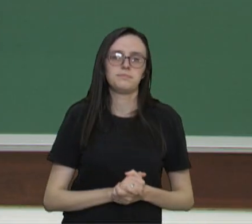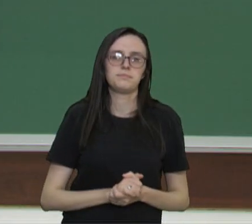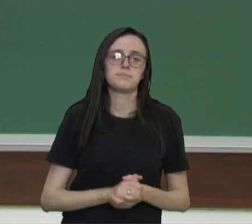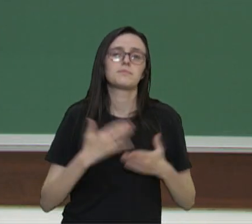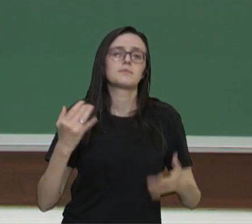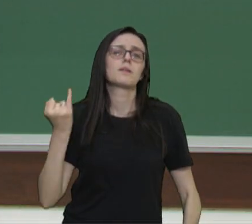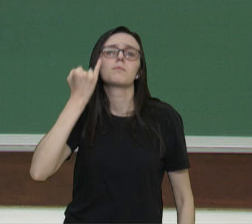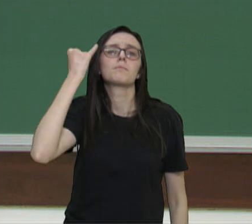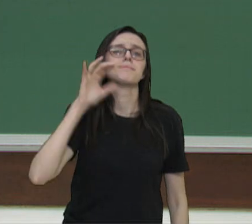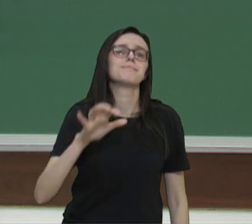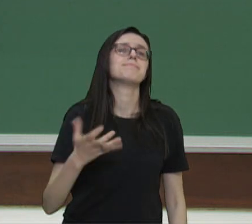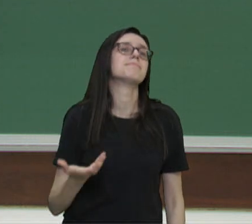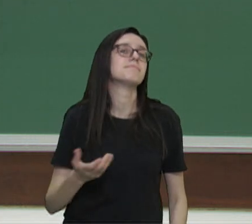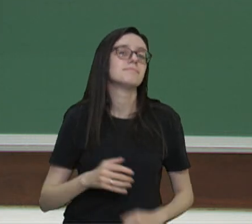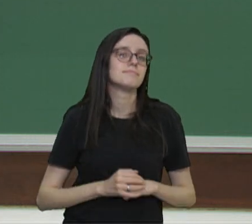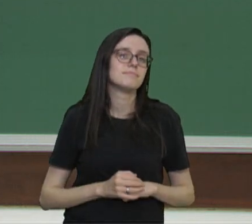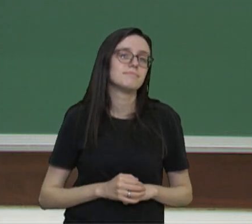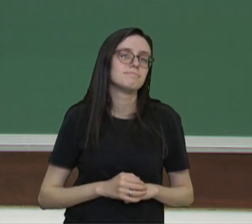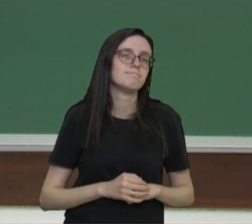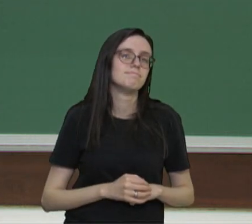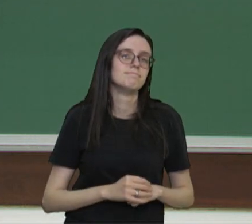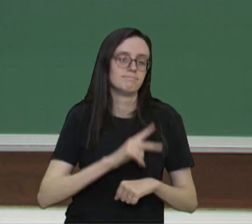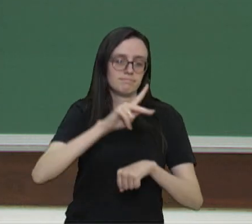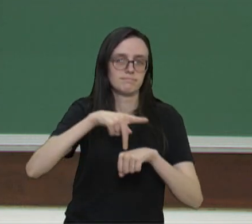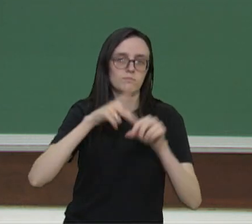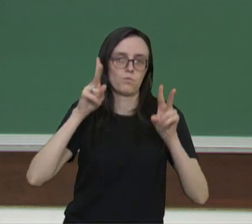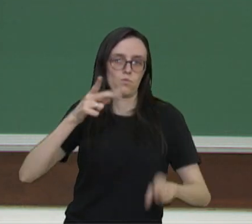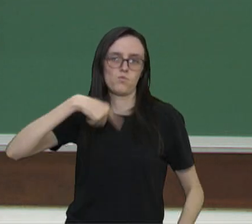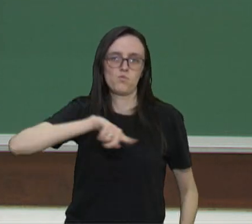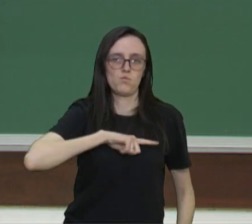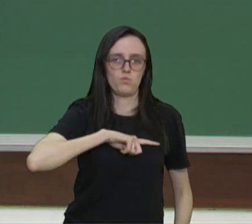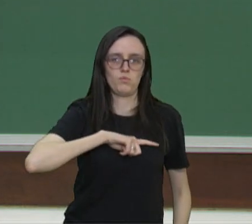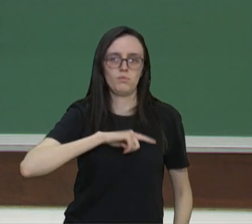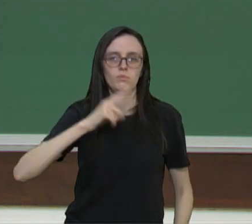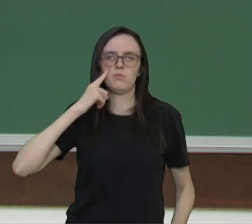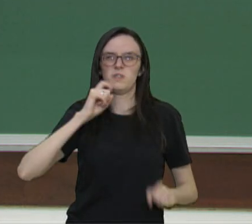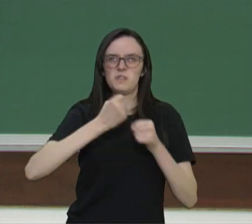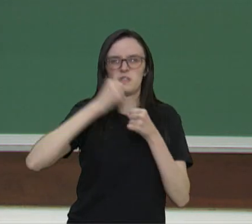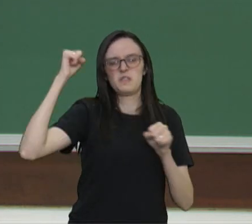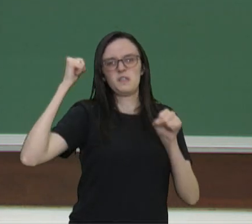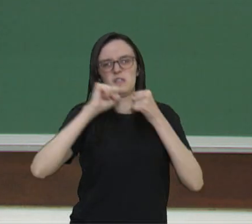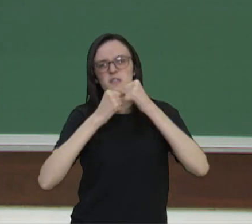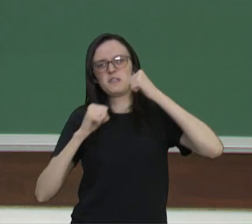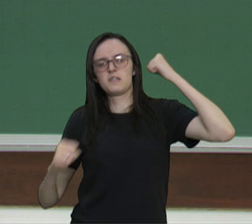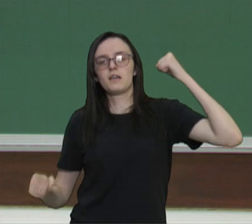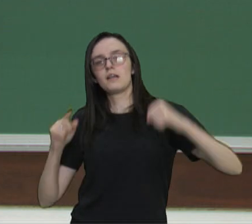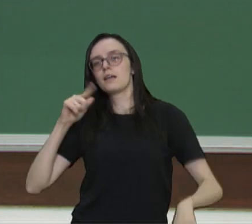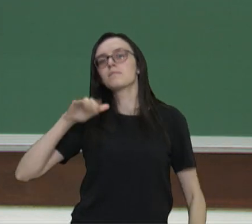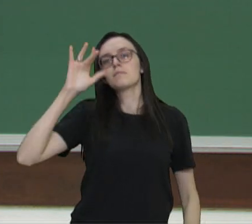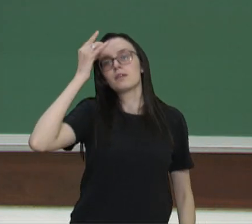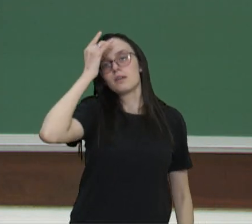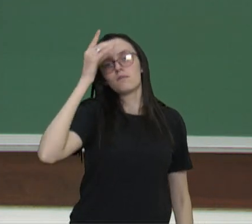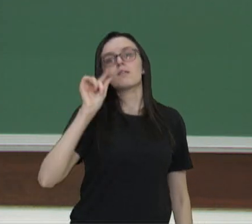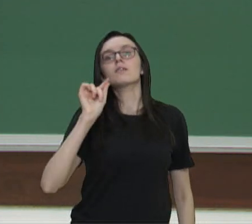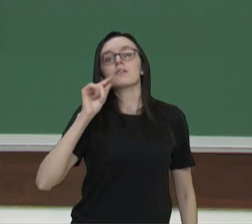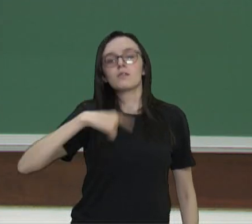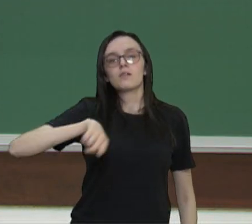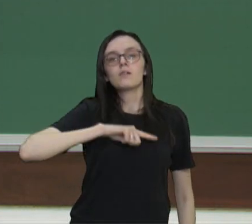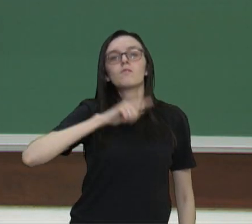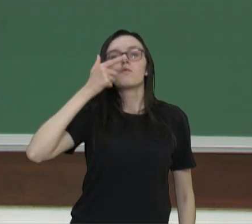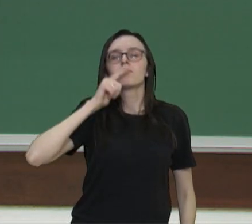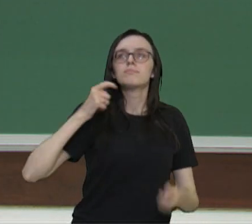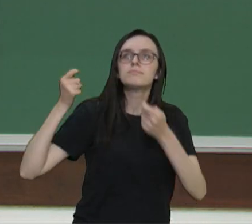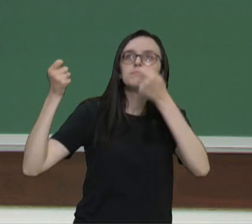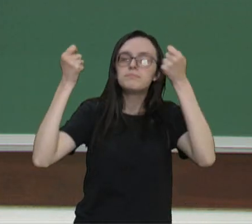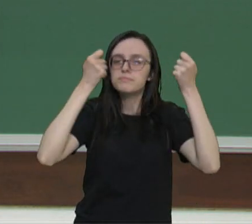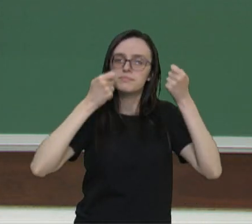que é a importância de regionalizar? Um país como o nosso, de uma grande extensão, fica mais fácil para você